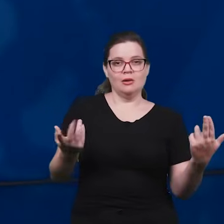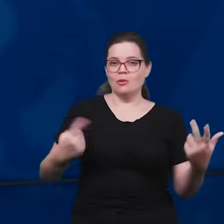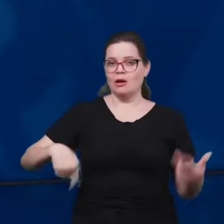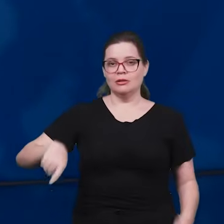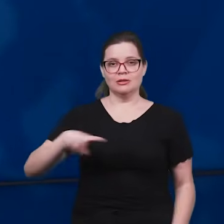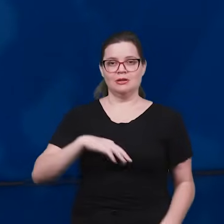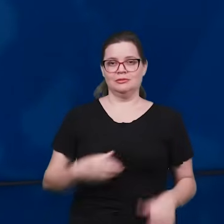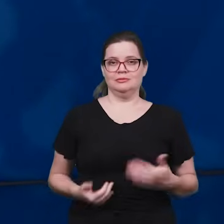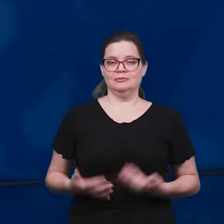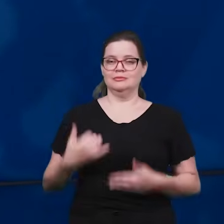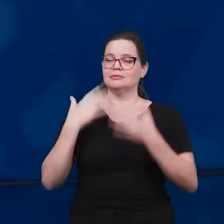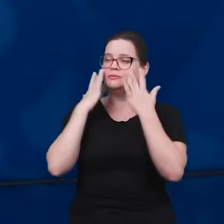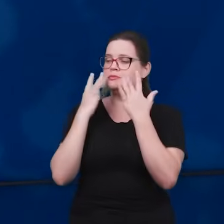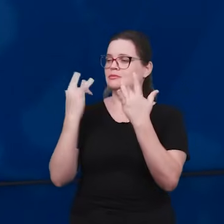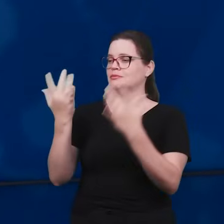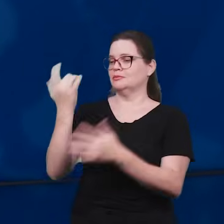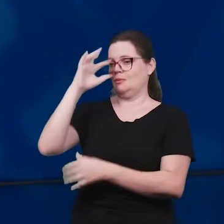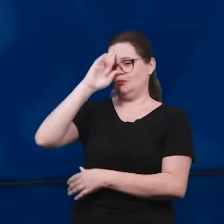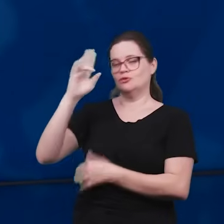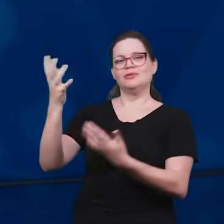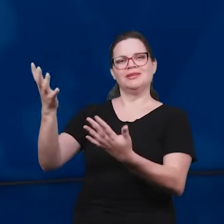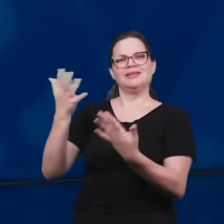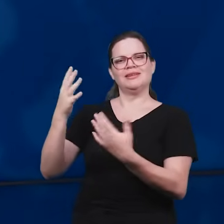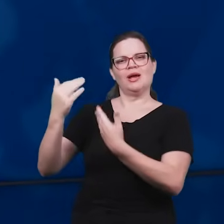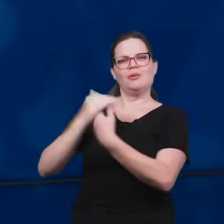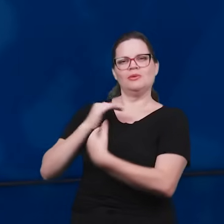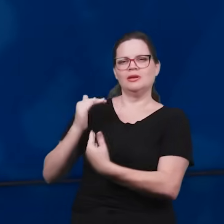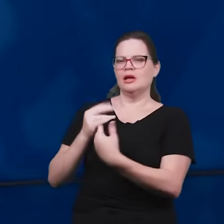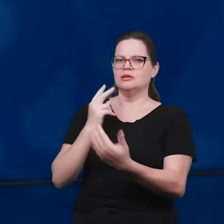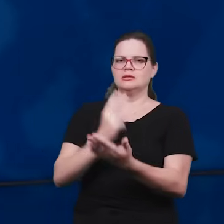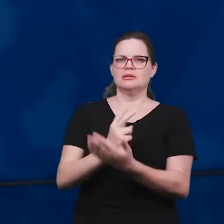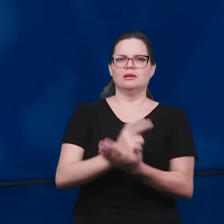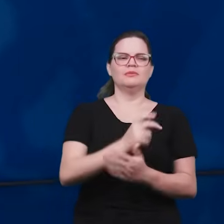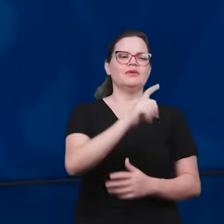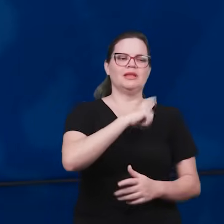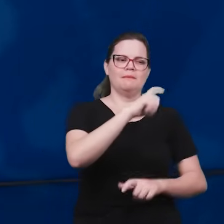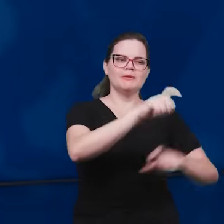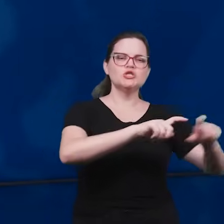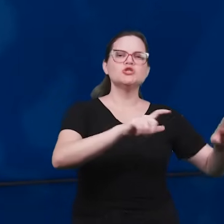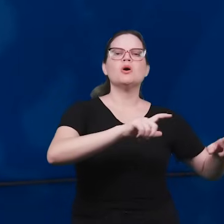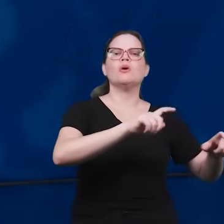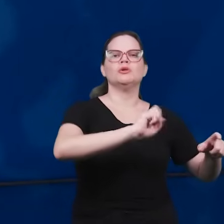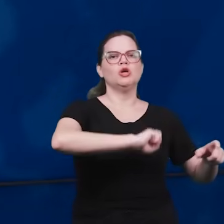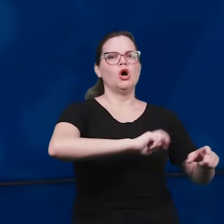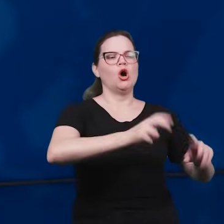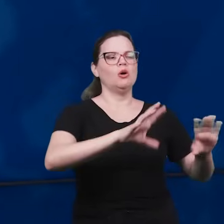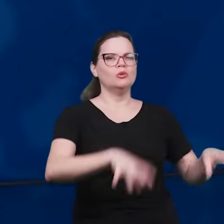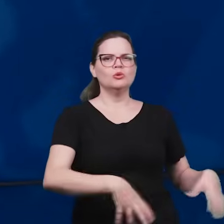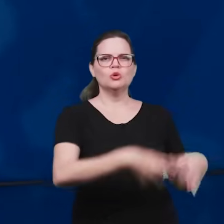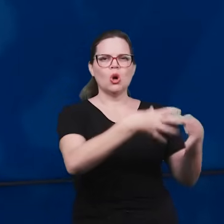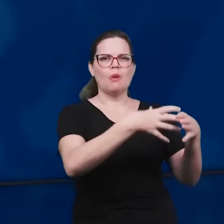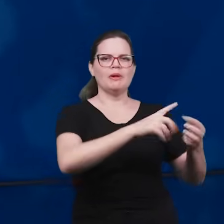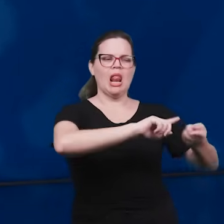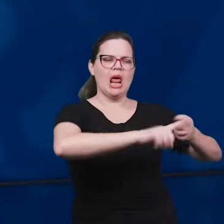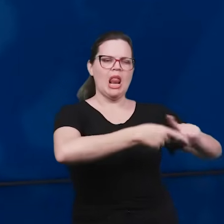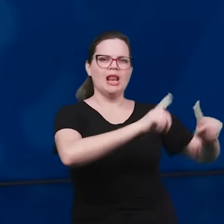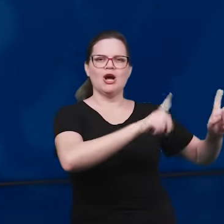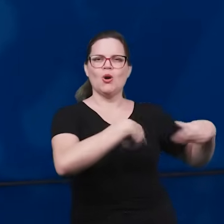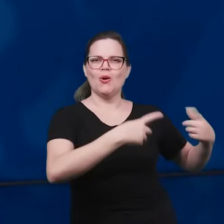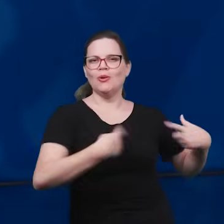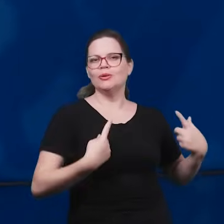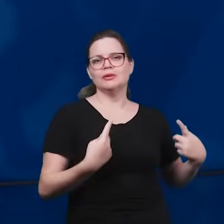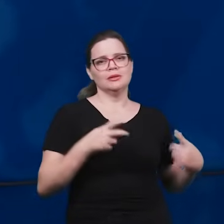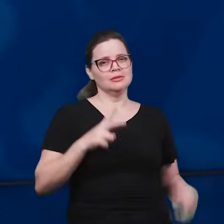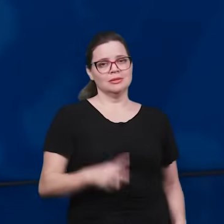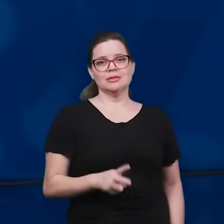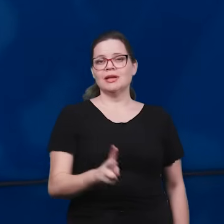a Deus e busca a sua face. Ele sempre será alvo de esforços que se somam para investir contra